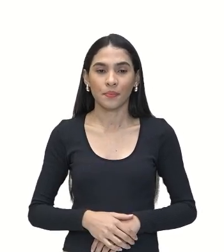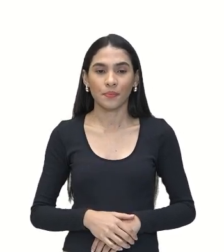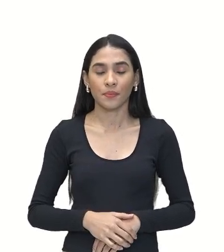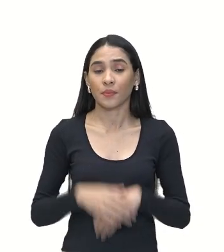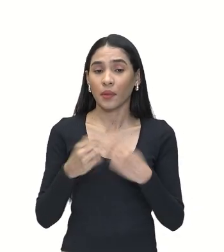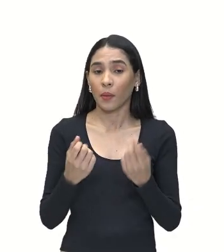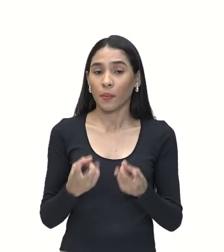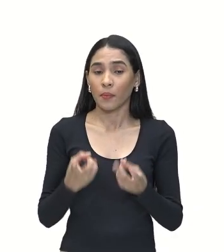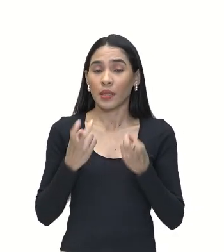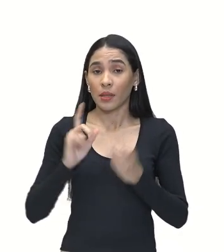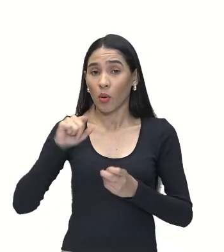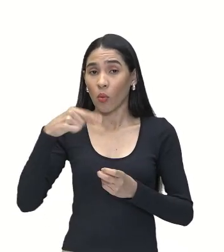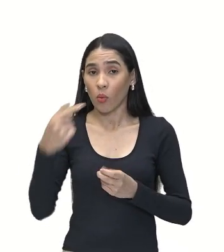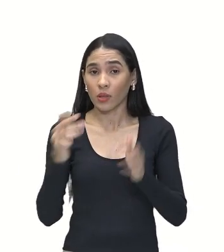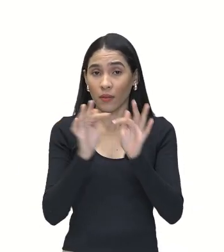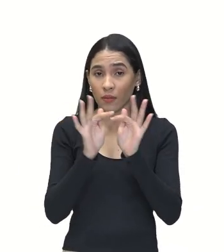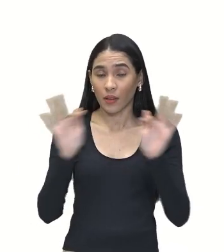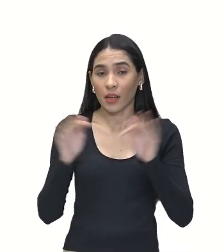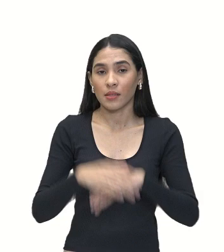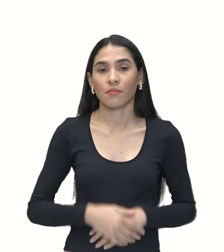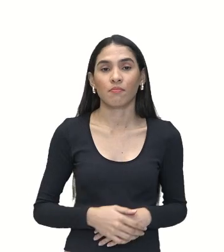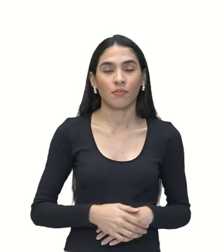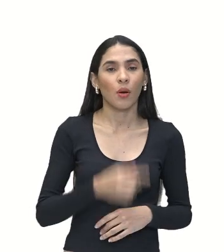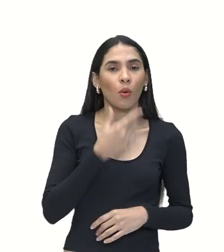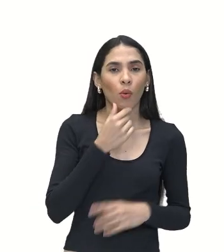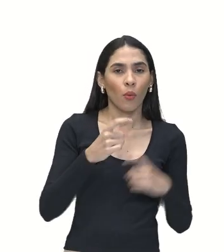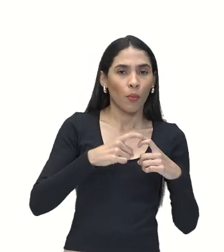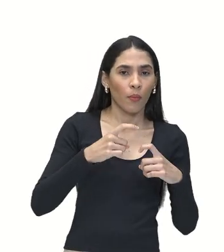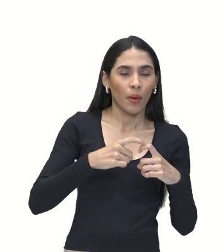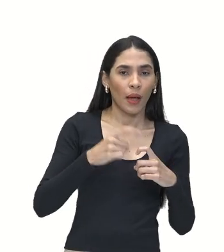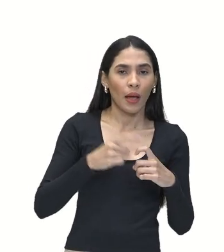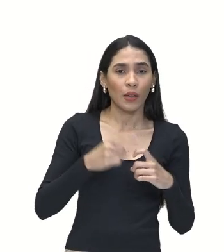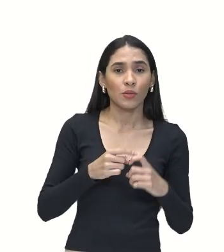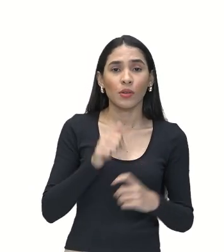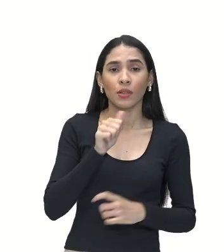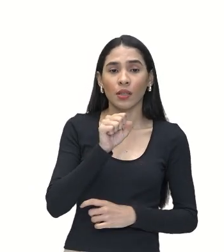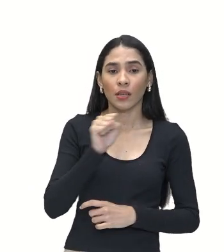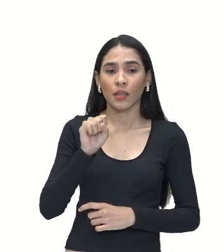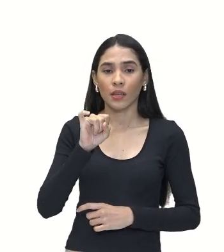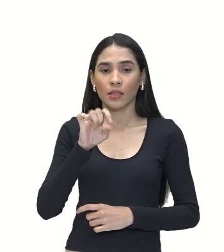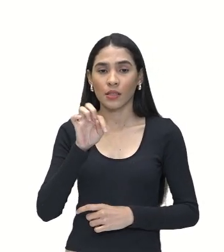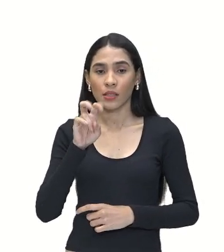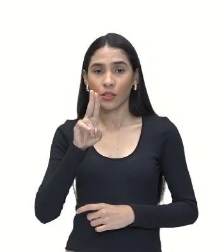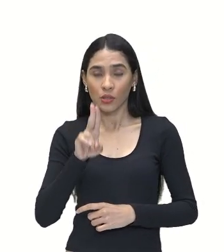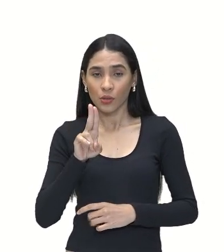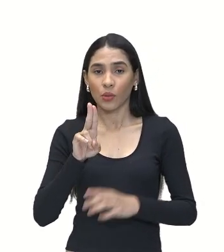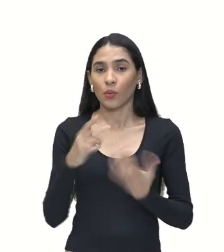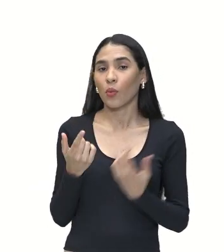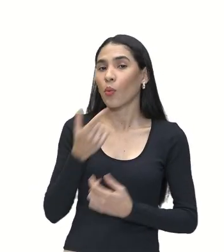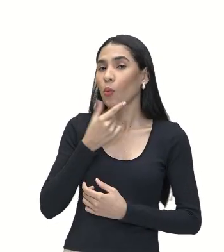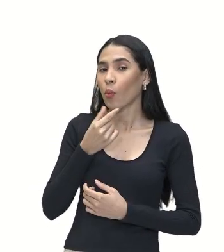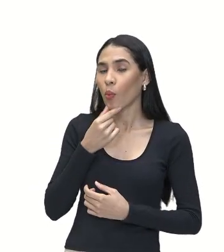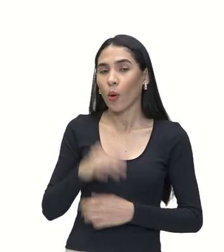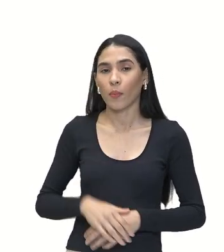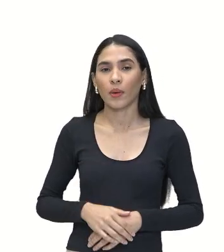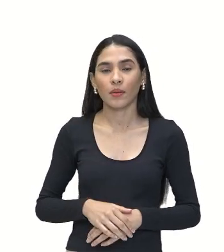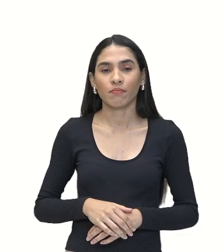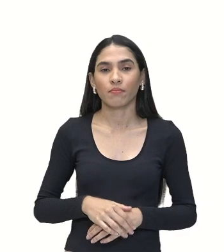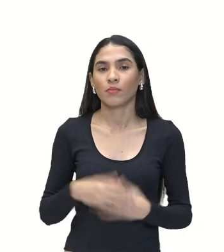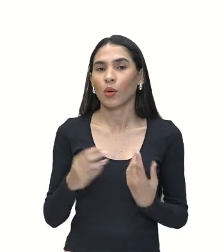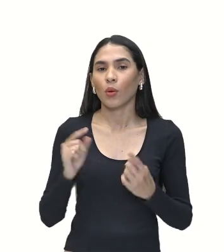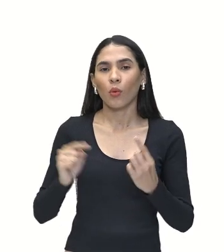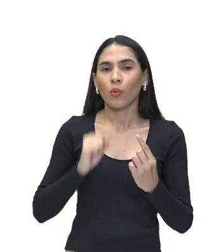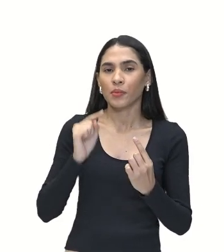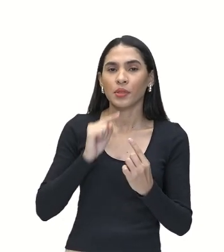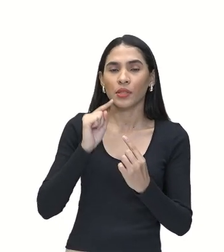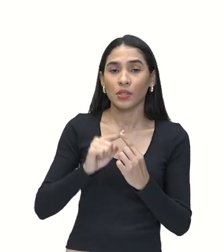Observem que neste outro exemplo aqui, o médico assistiu o homem. O verbo assistir está sendo utilizado aí no sentido de